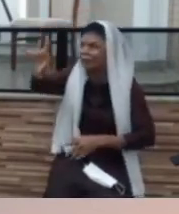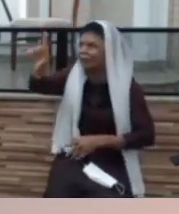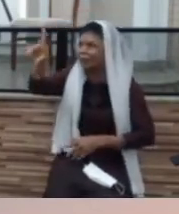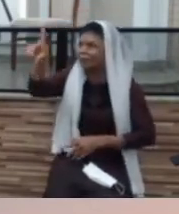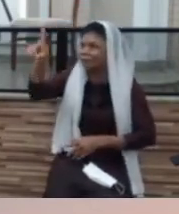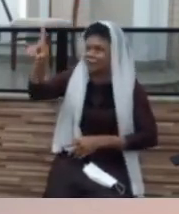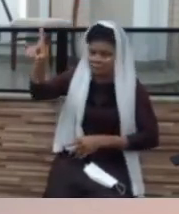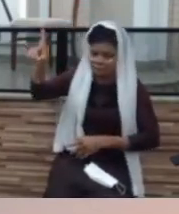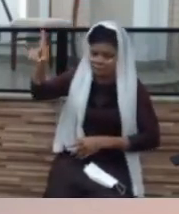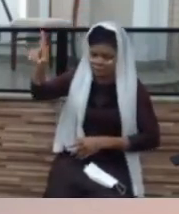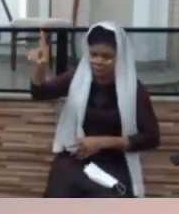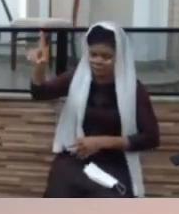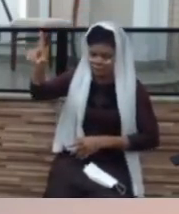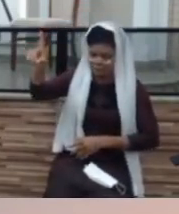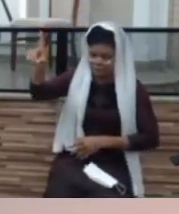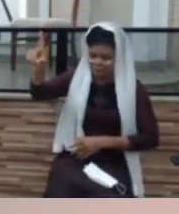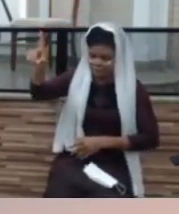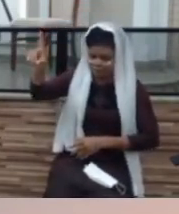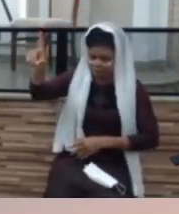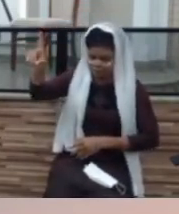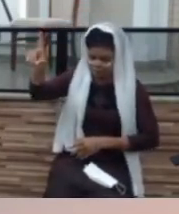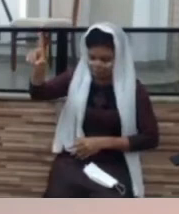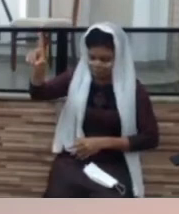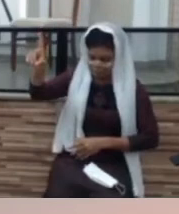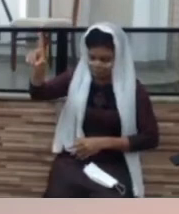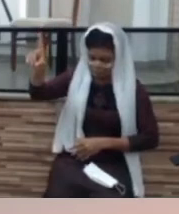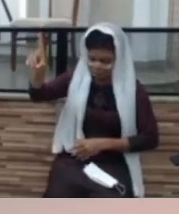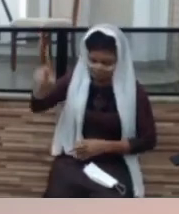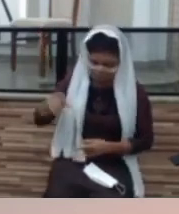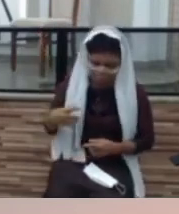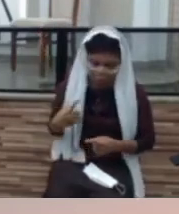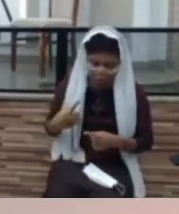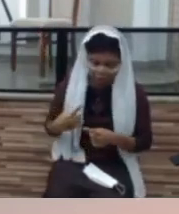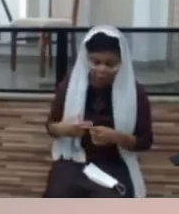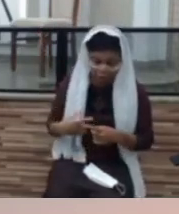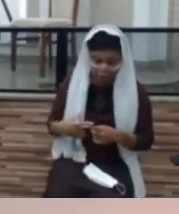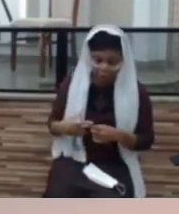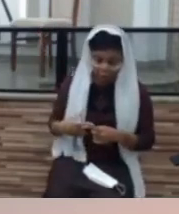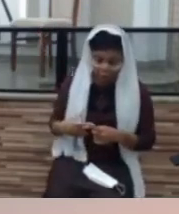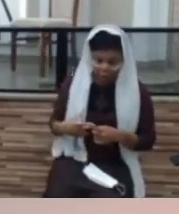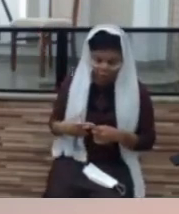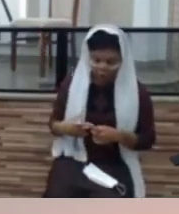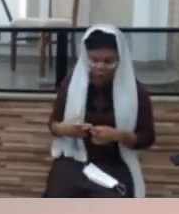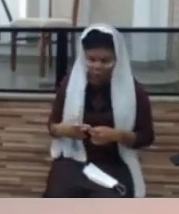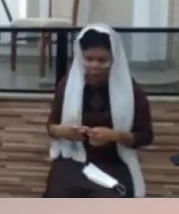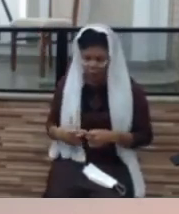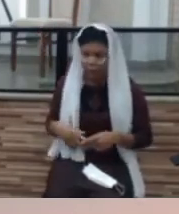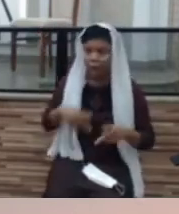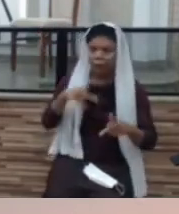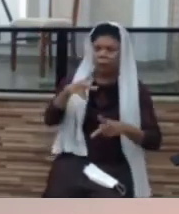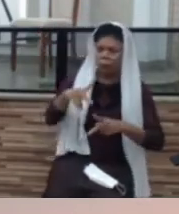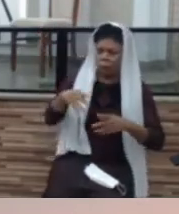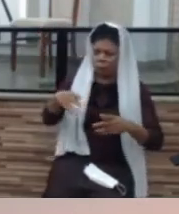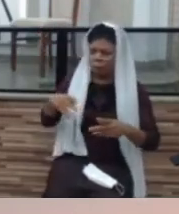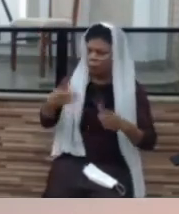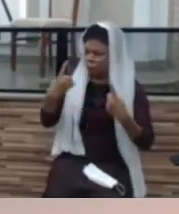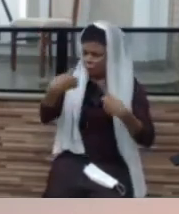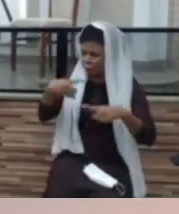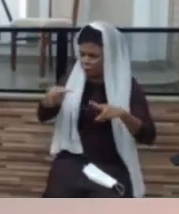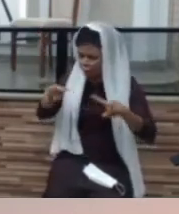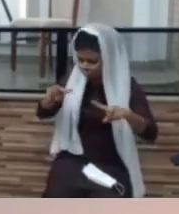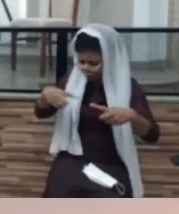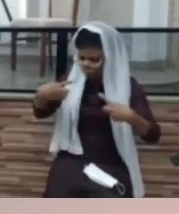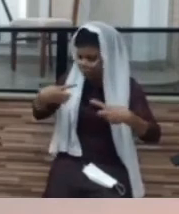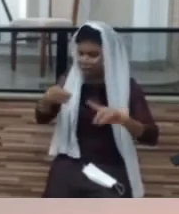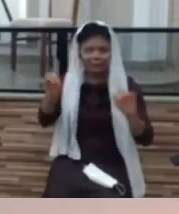Ninguém foi contra, porque Neemias tinha autoridade da parte de Deus. Irmãos, estava em comunhão, o Senhor me trouxe essa palavra. Casa